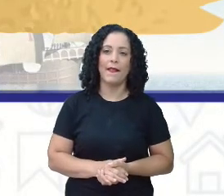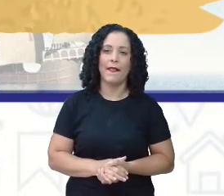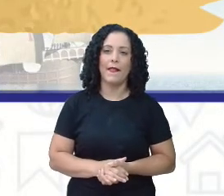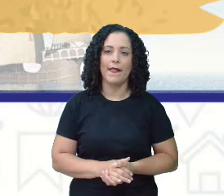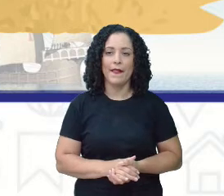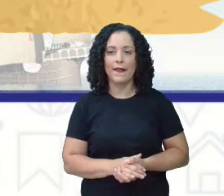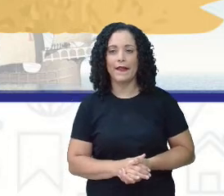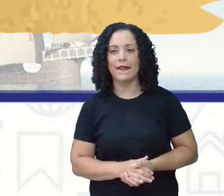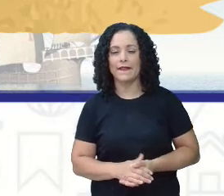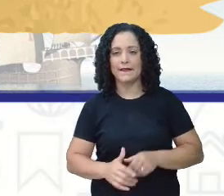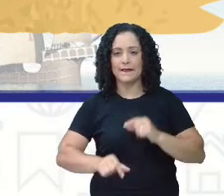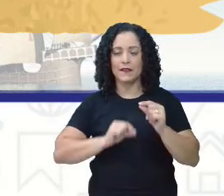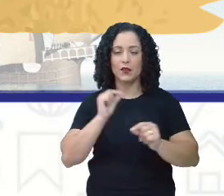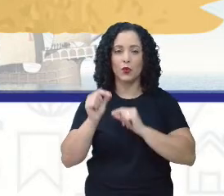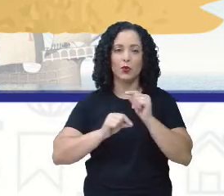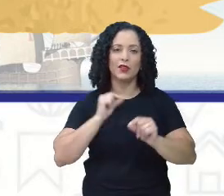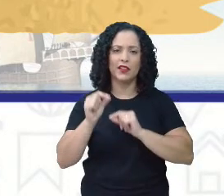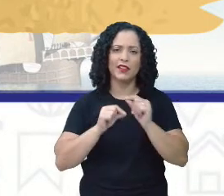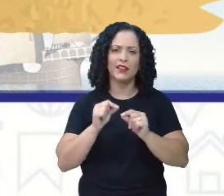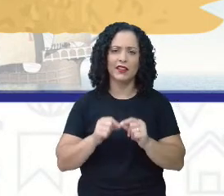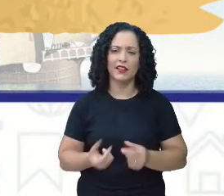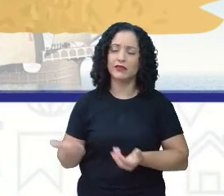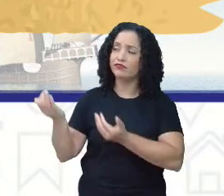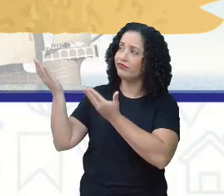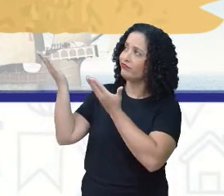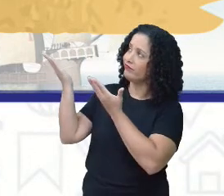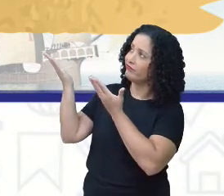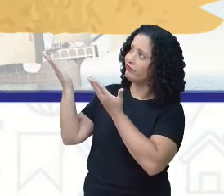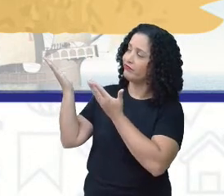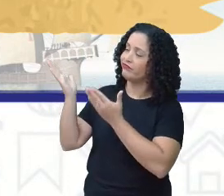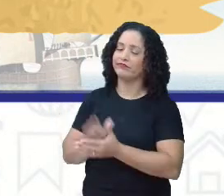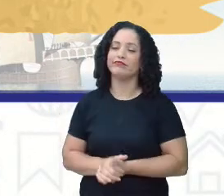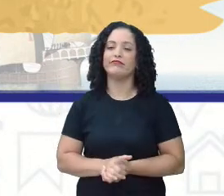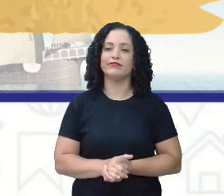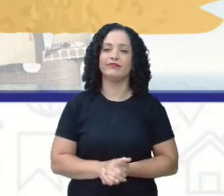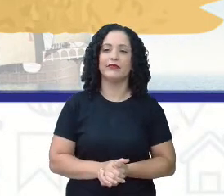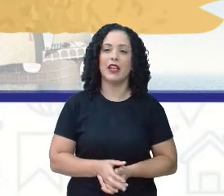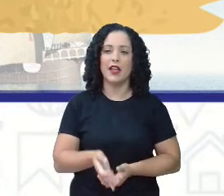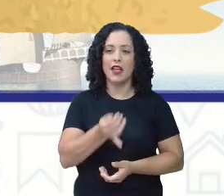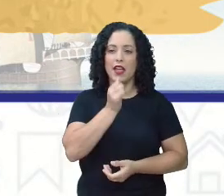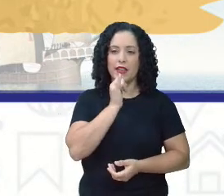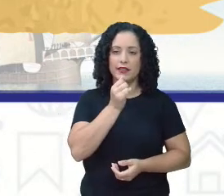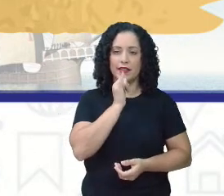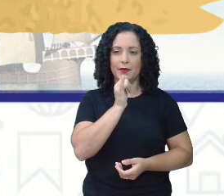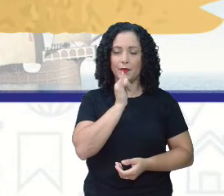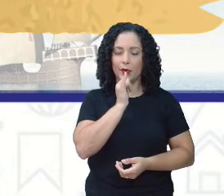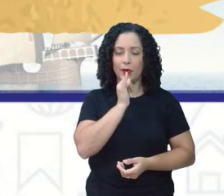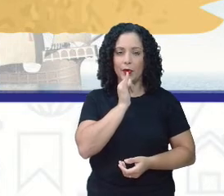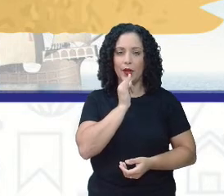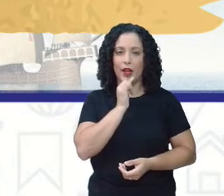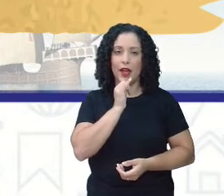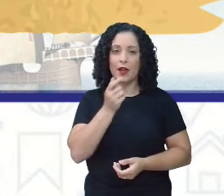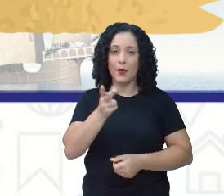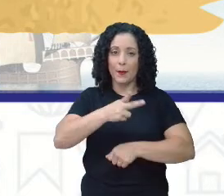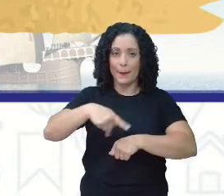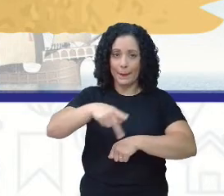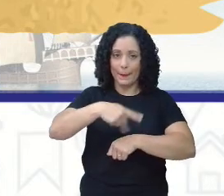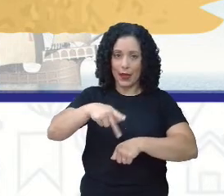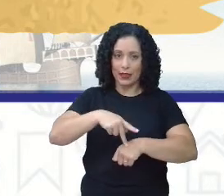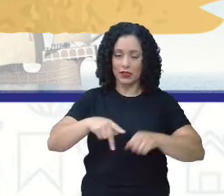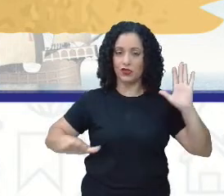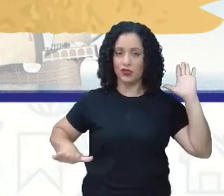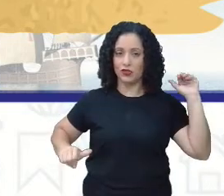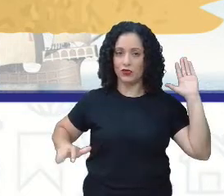questão da centralização prematura, que é que a gente fala. Enquanto, por exemplo, a Espanha